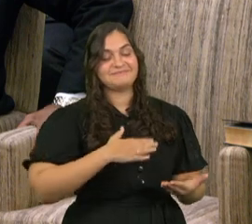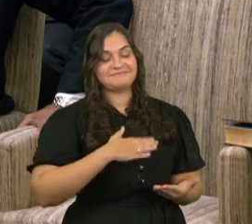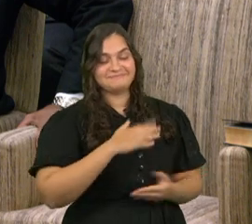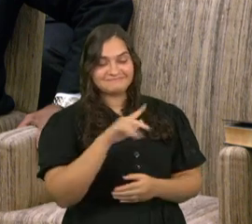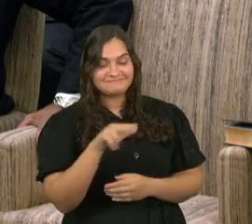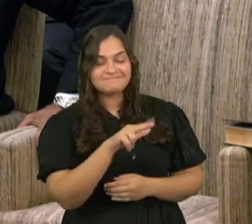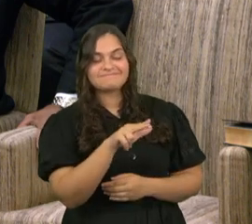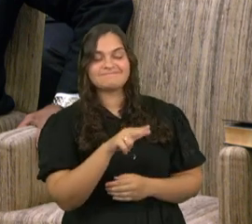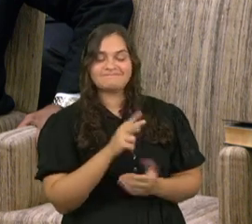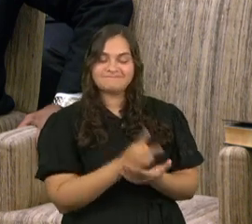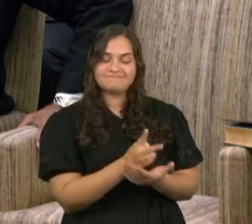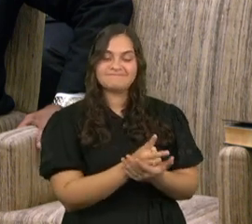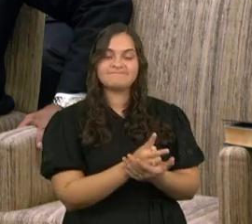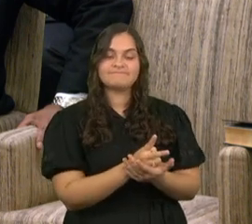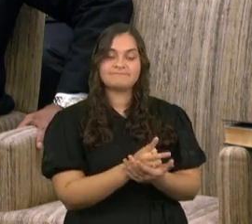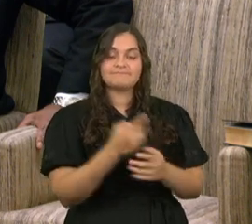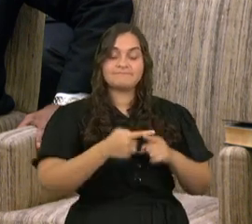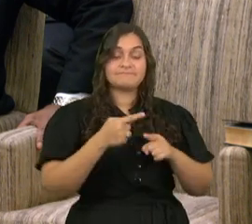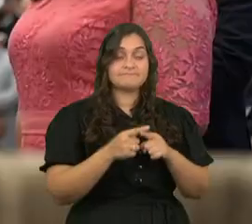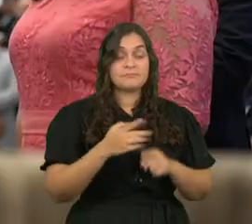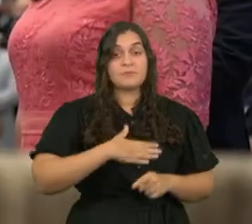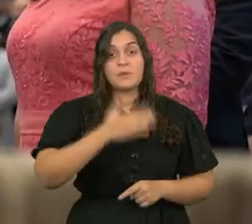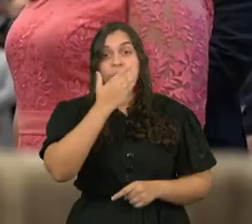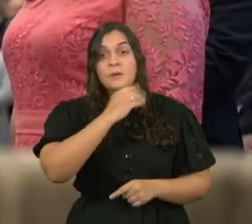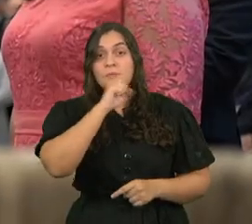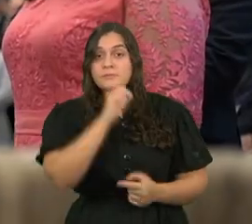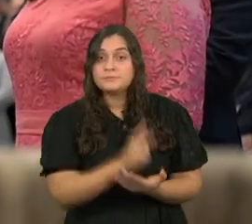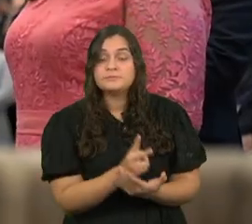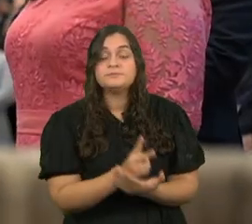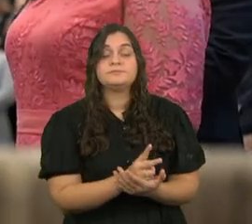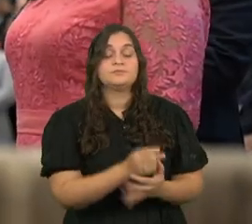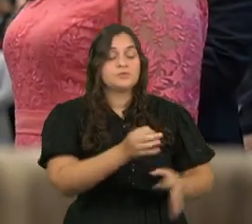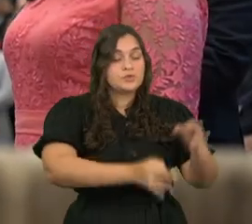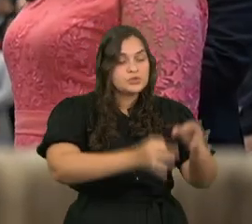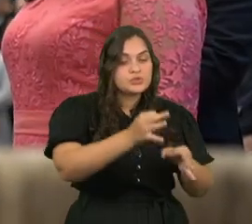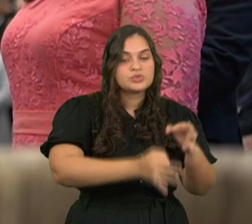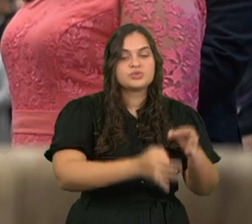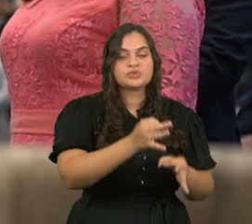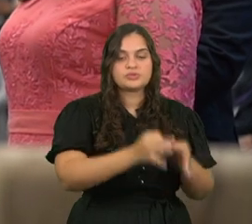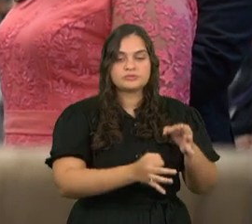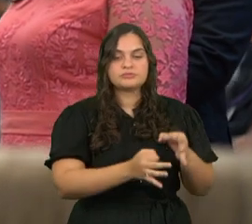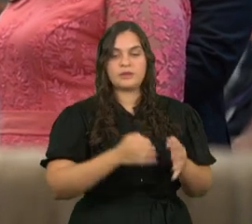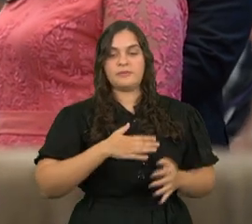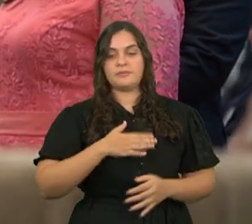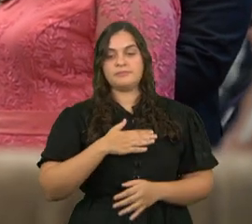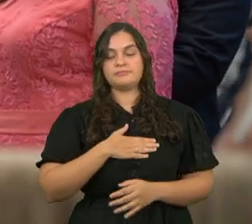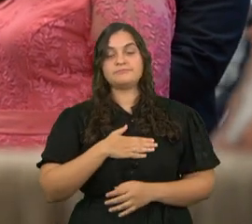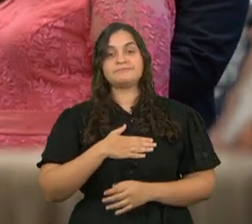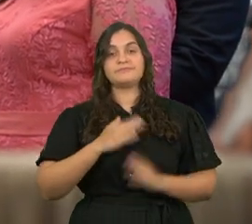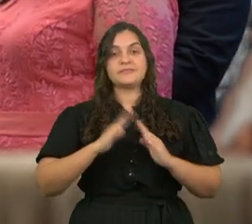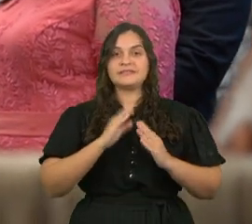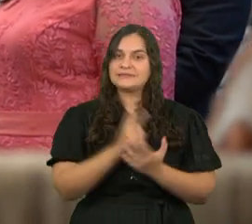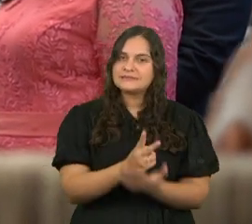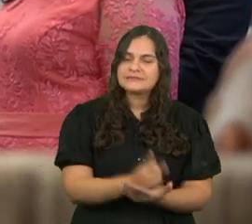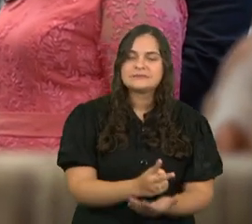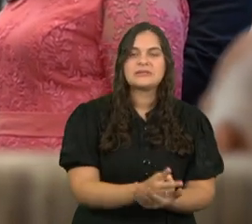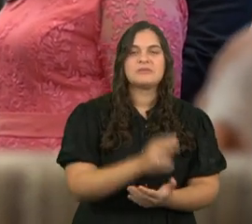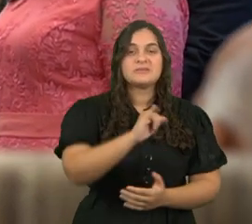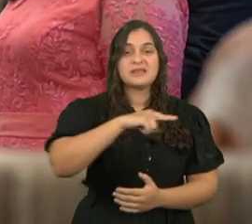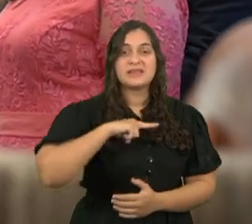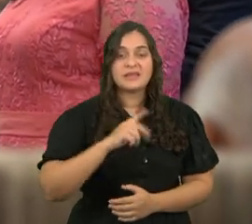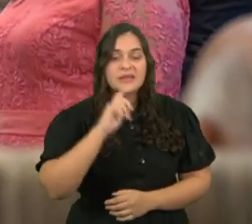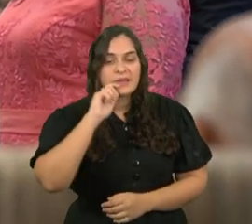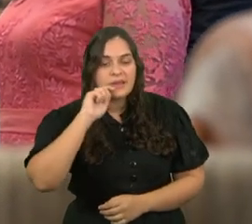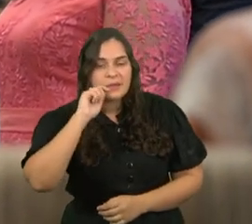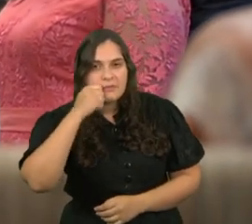tinha, para ser justo, né? Então, na nossa casa sempre foi assim, se tinha um pedaço de pão, a gente dividia, ele